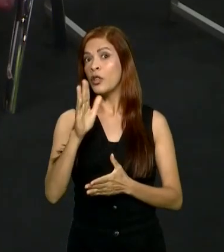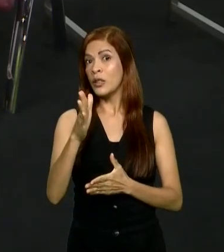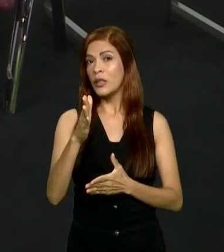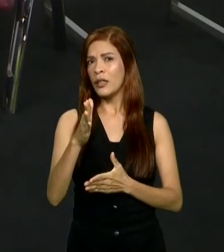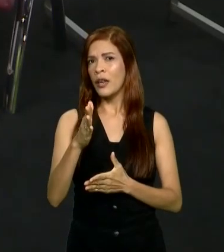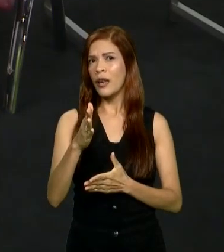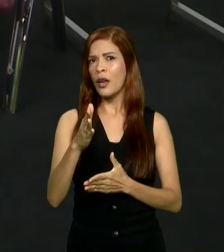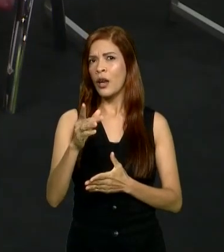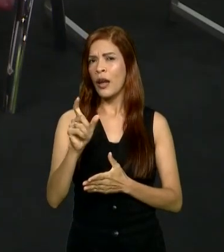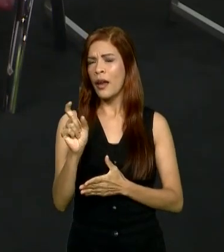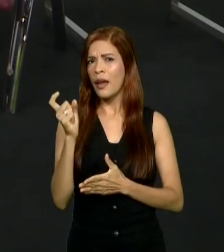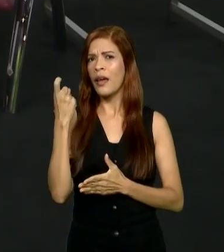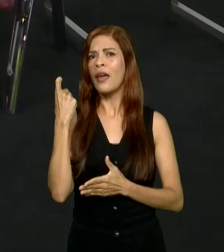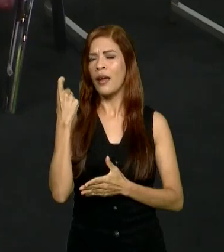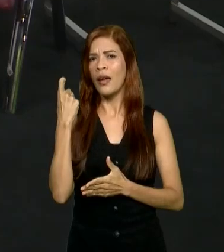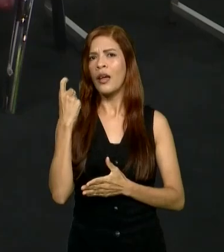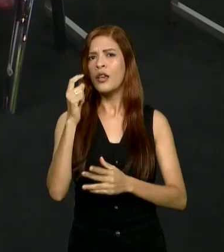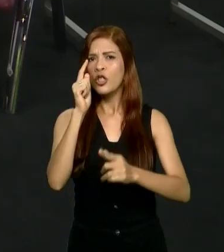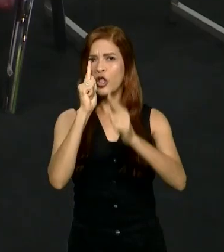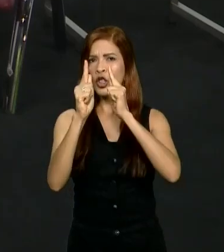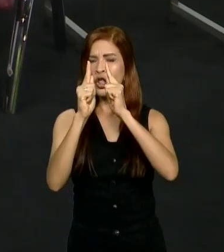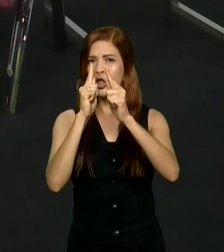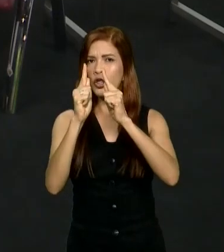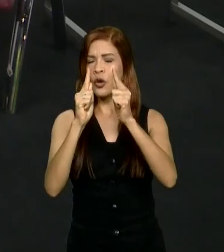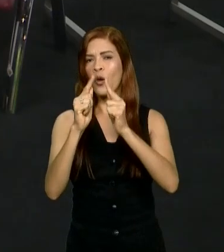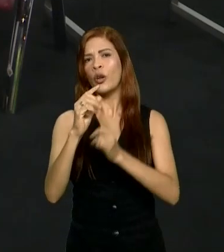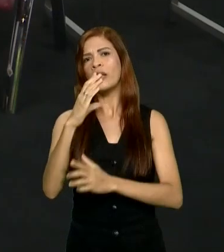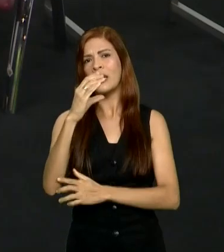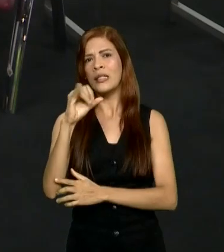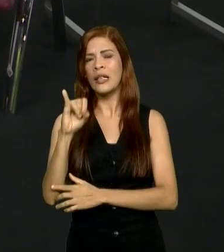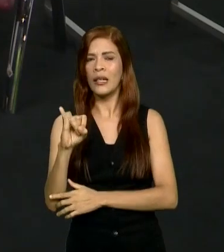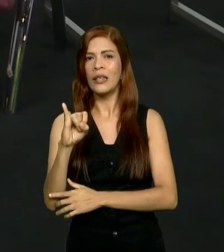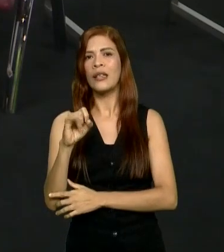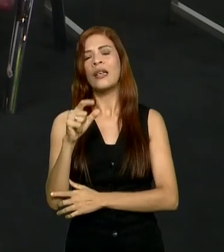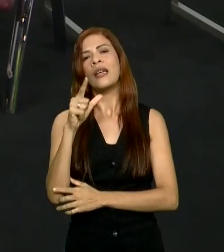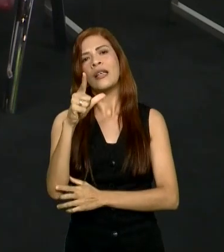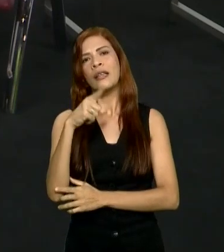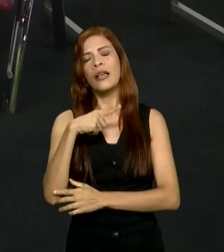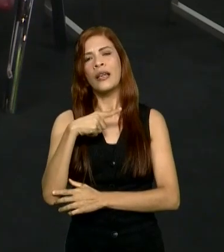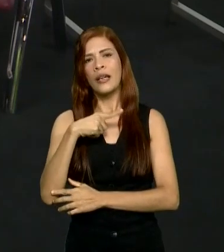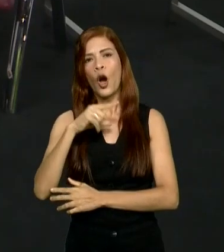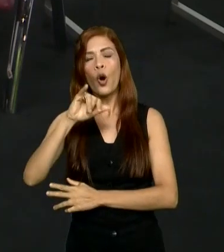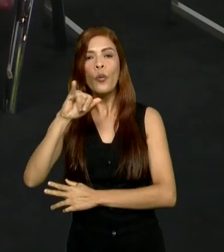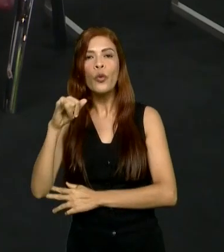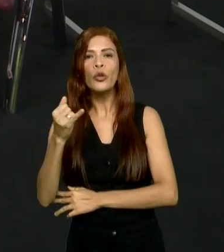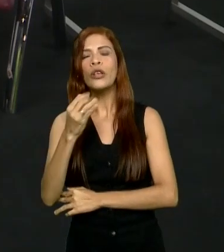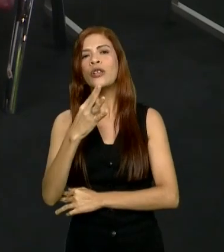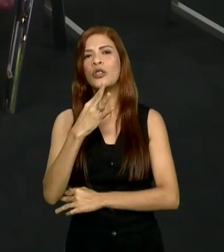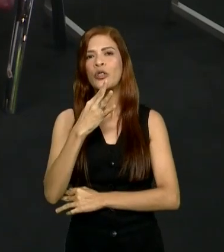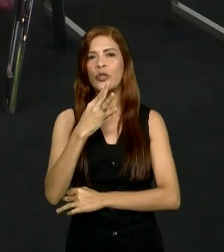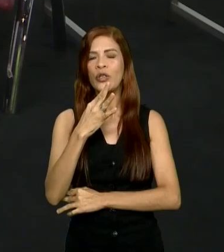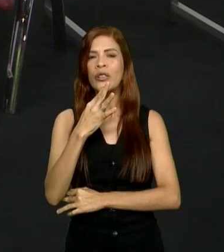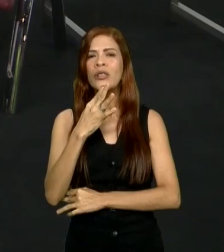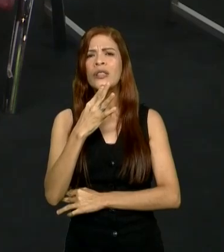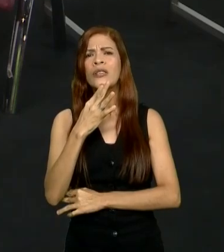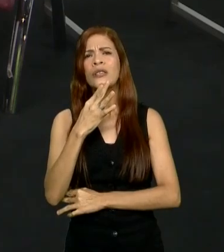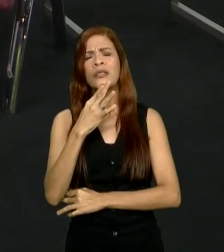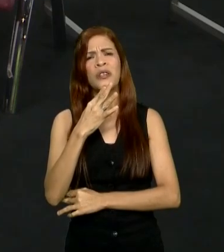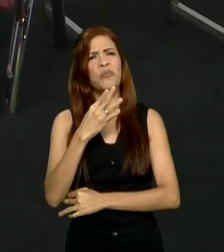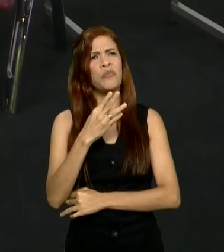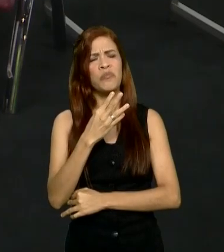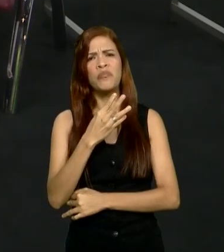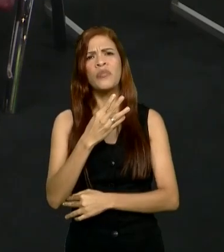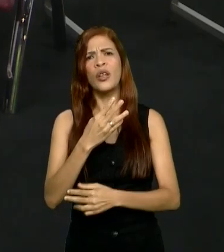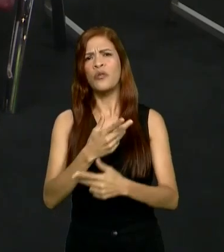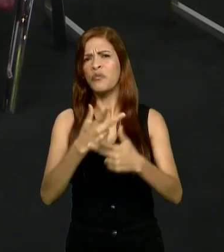gestora, não é? Lá atuou na CEI e com certeza você teve a oportunidade de conhecer muito mais sobre